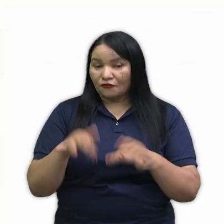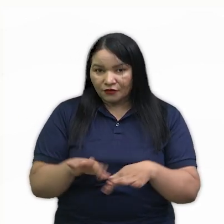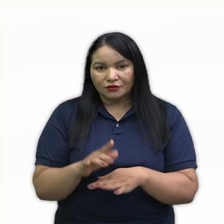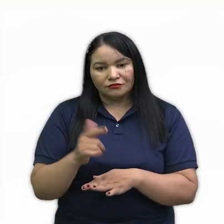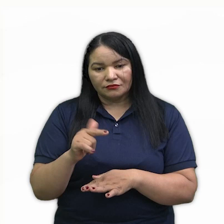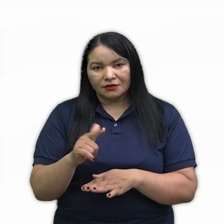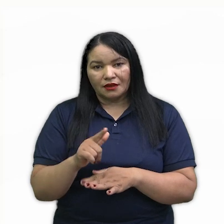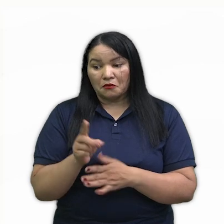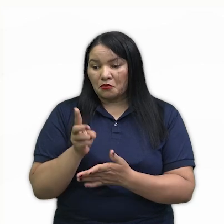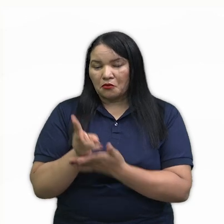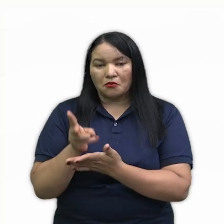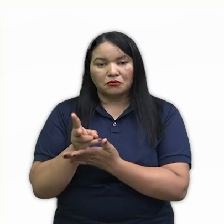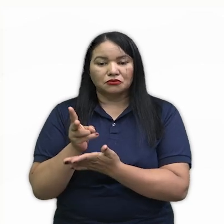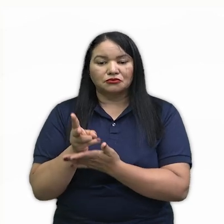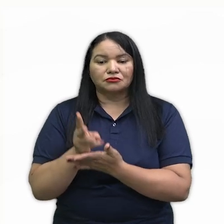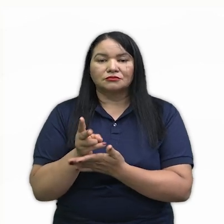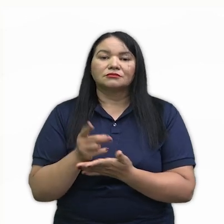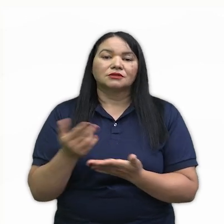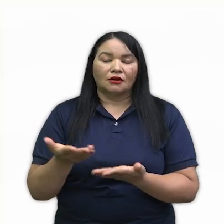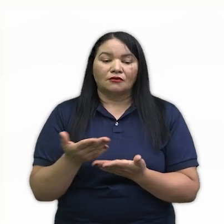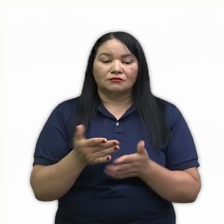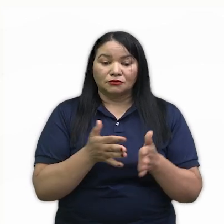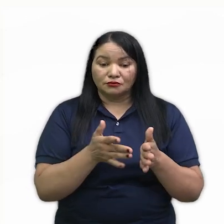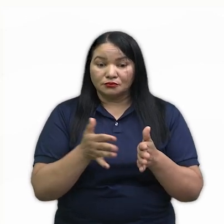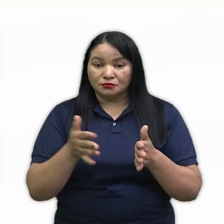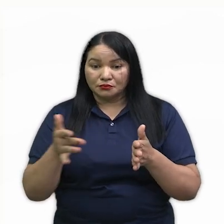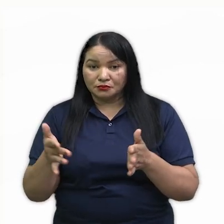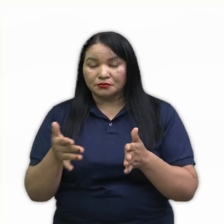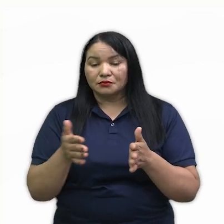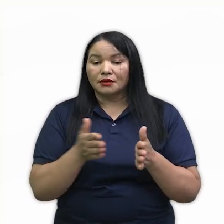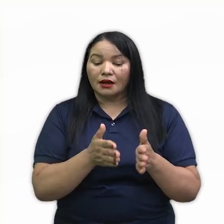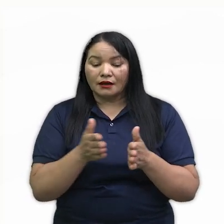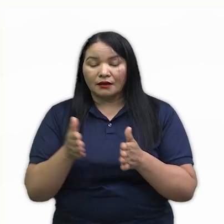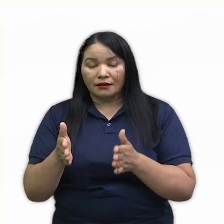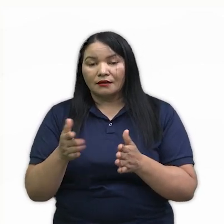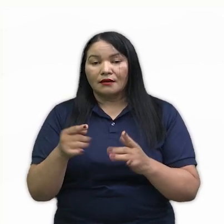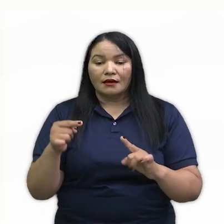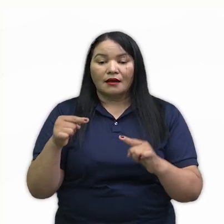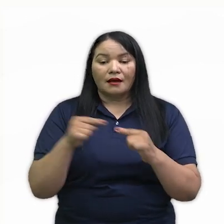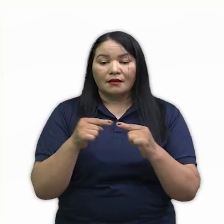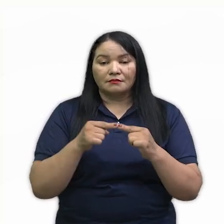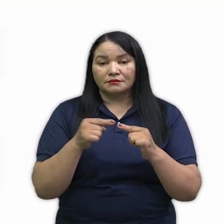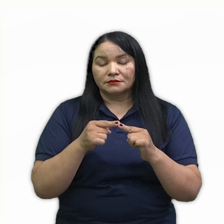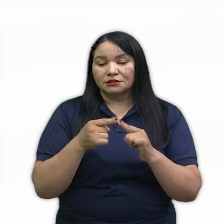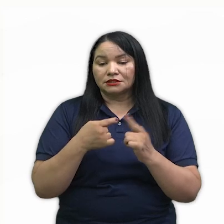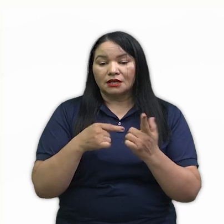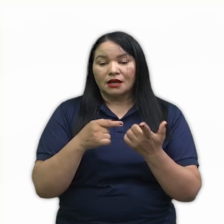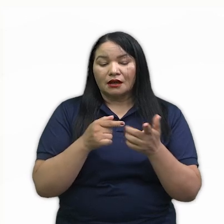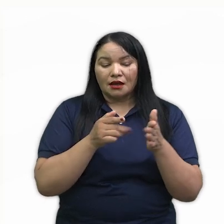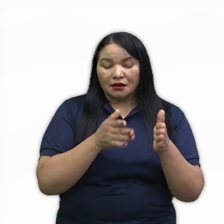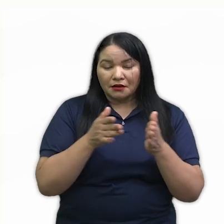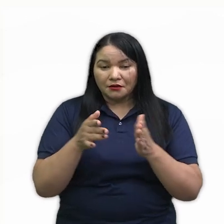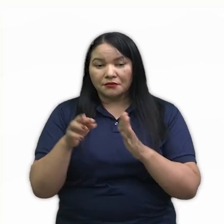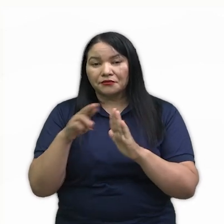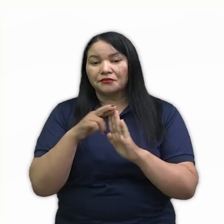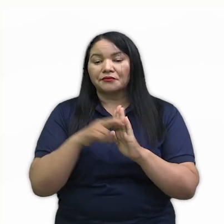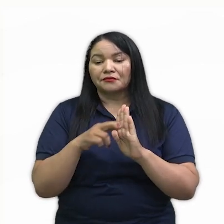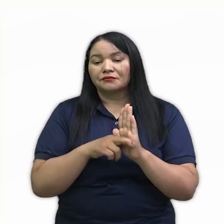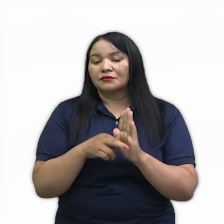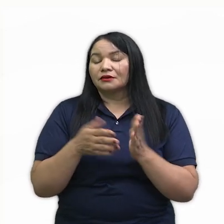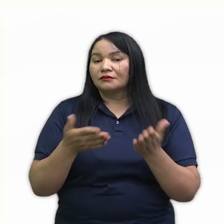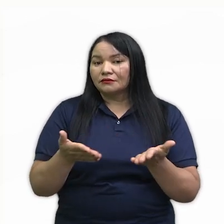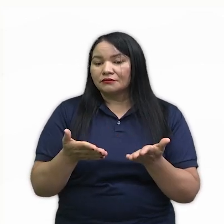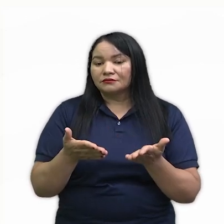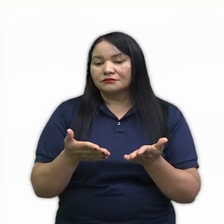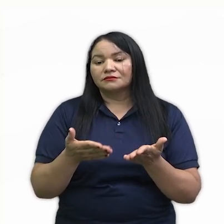essa sequência, ela é uma sequência infinita. E qual foi a regra, qual foi a lei que nós utilizamos aqui para definir essa sequência?